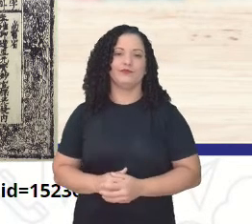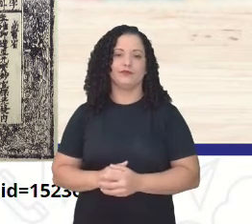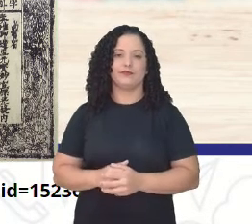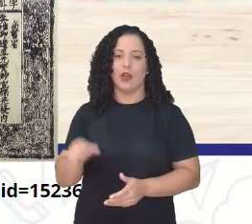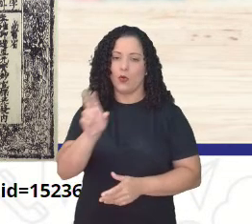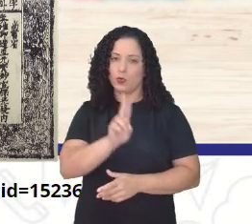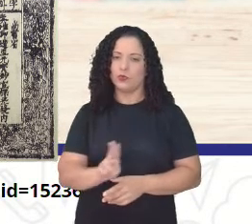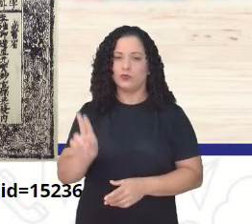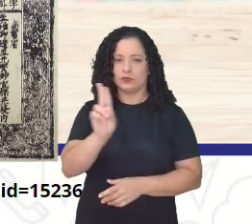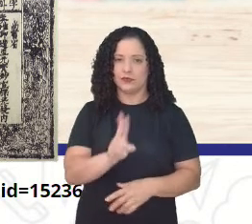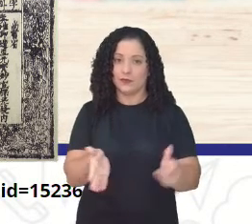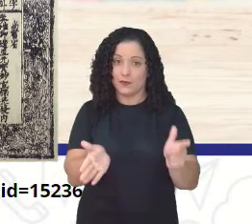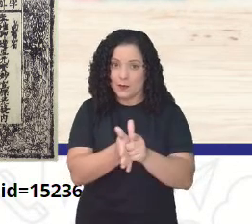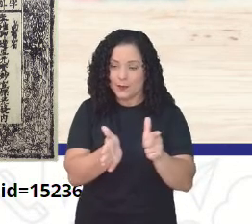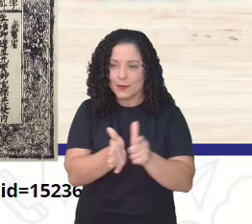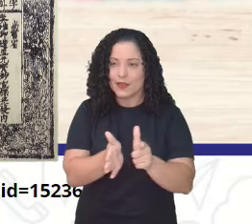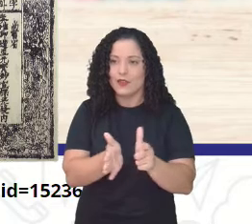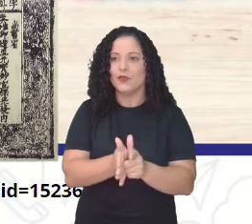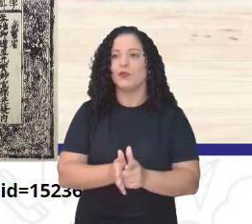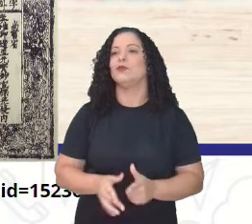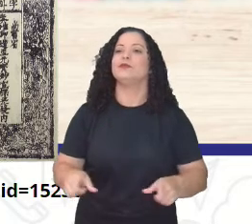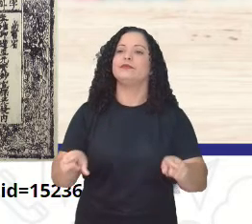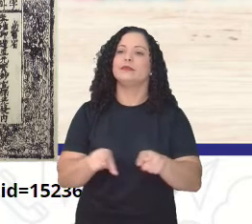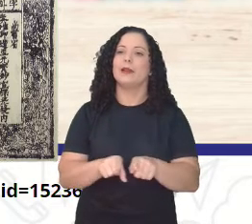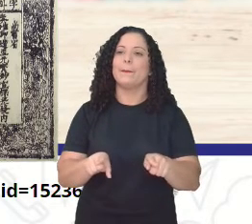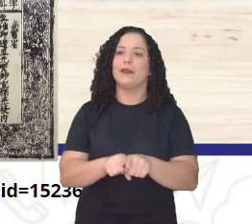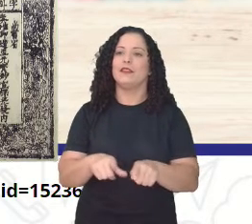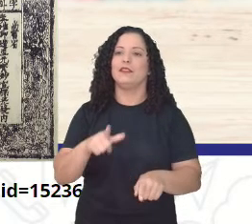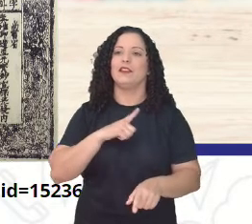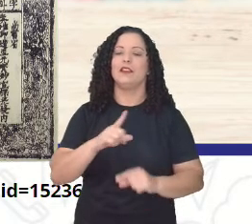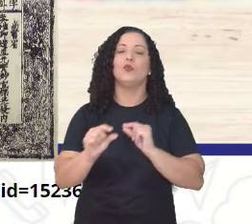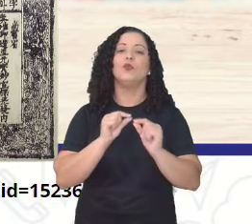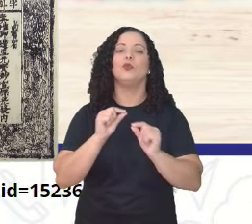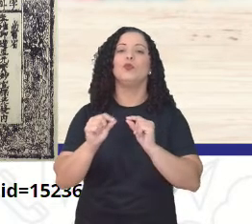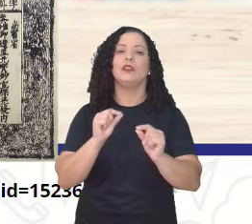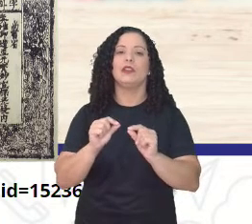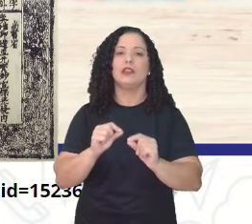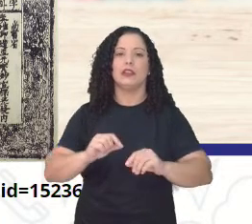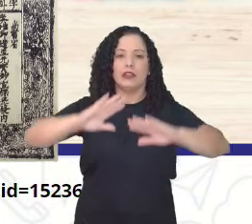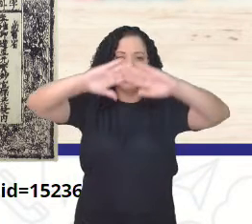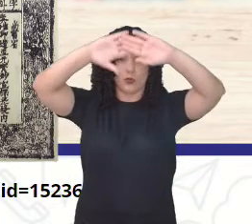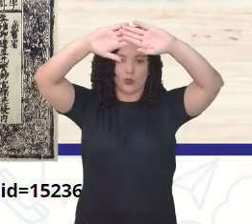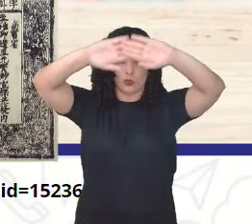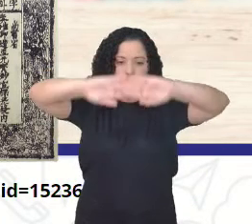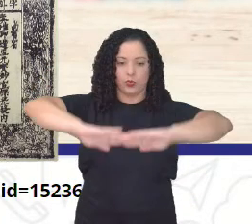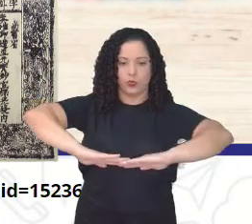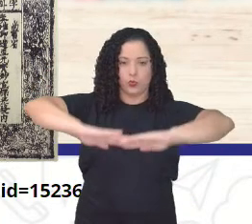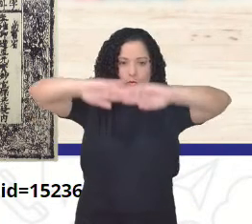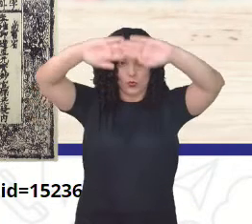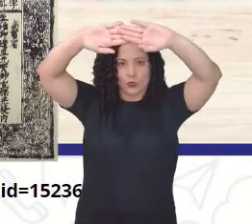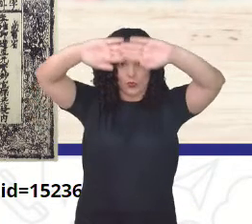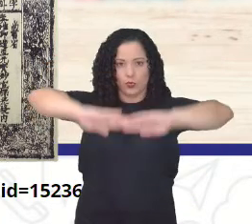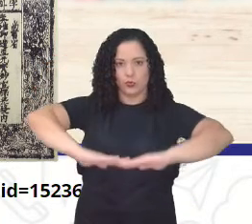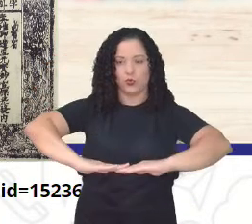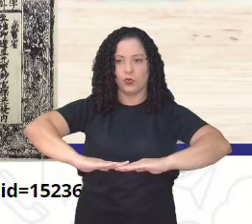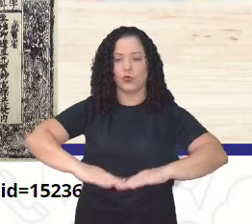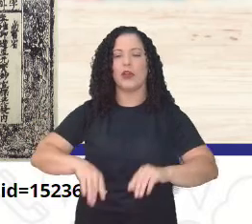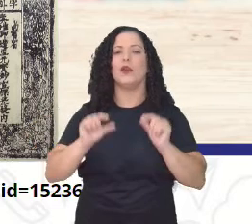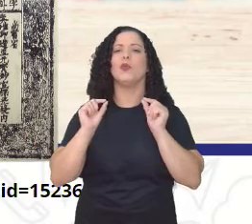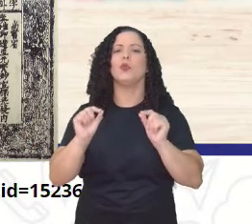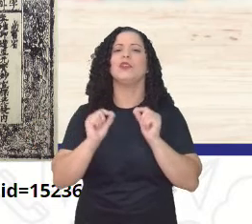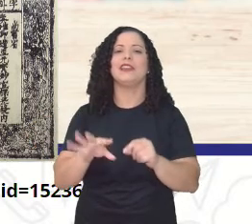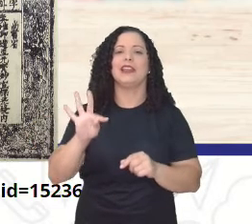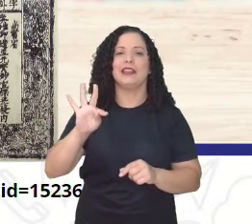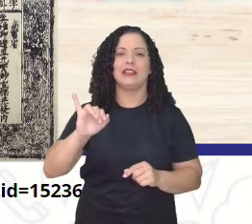certo? Aqui, ó, a gente tem, ó, isso aqui são o que a gente chama, né, de tipografia,